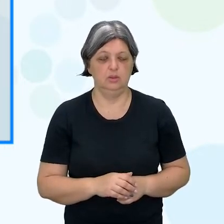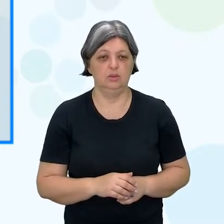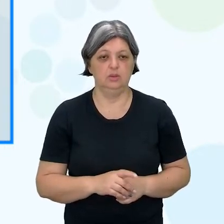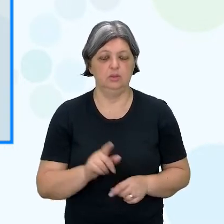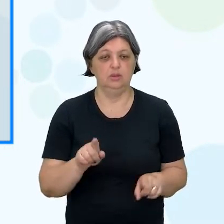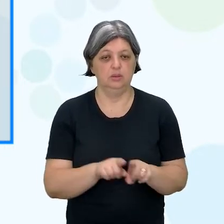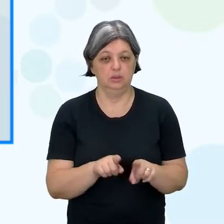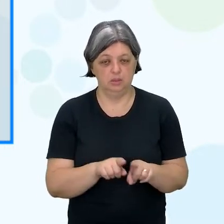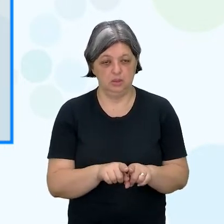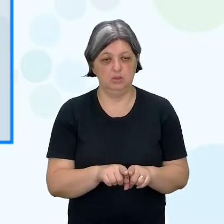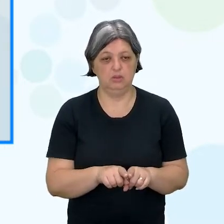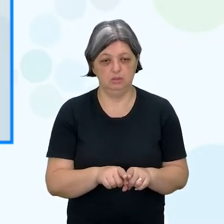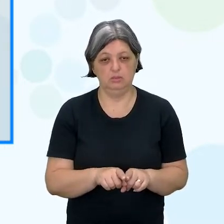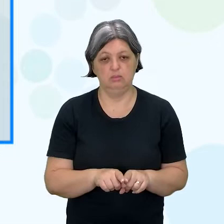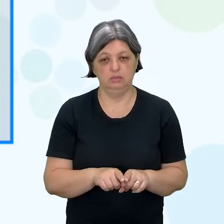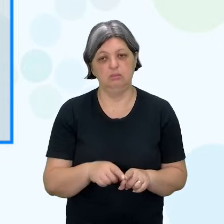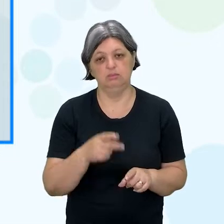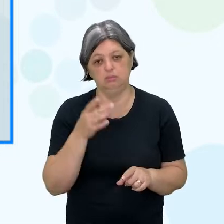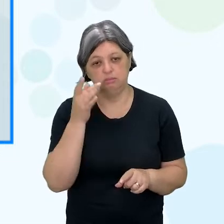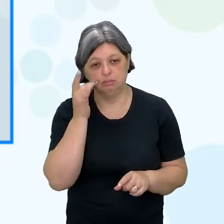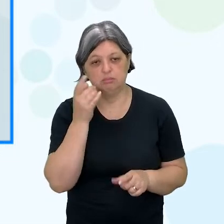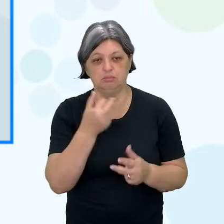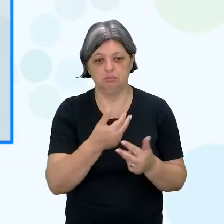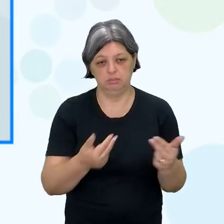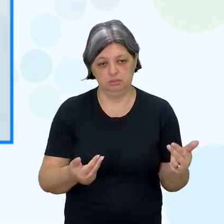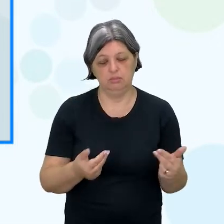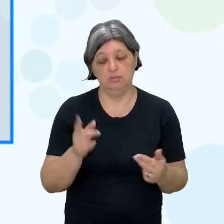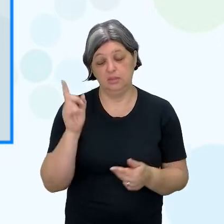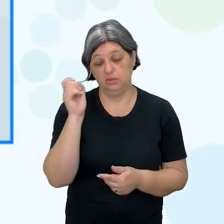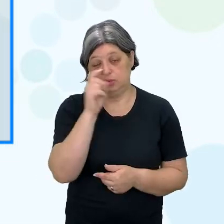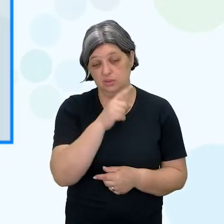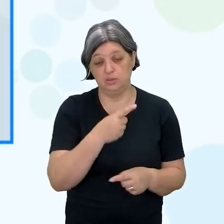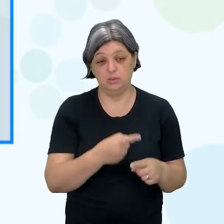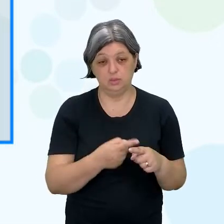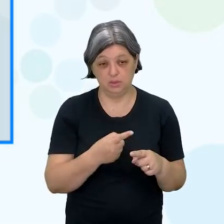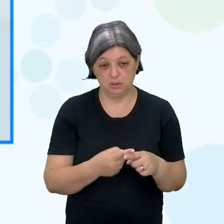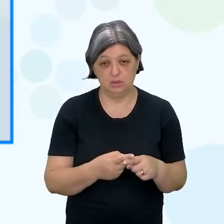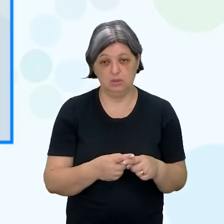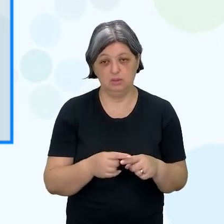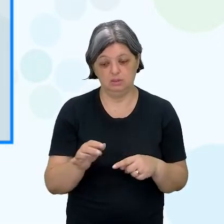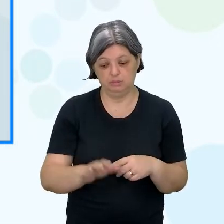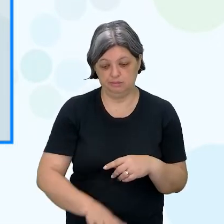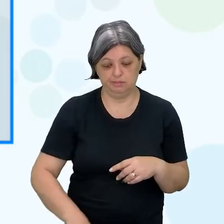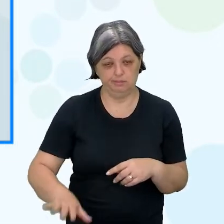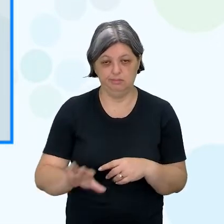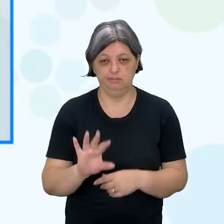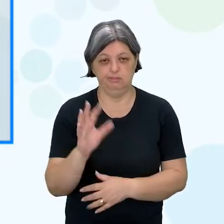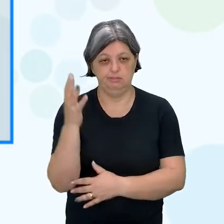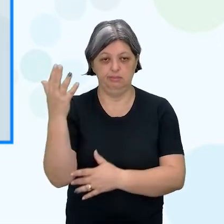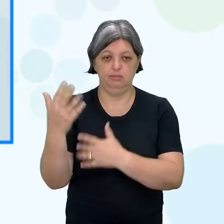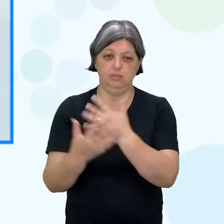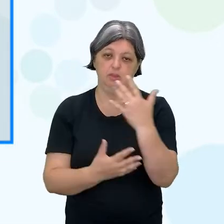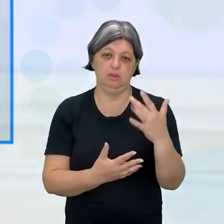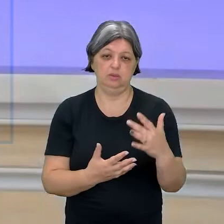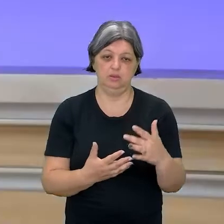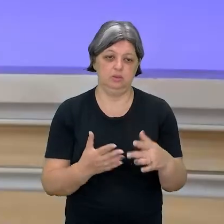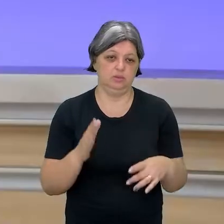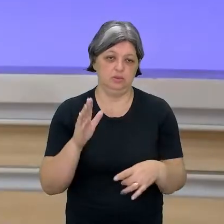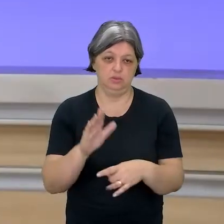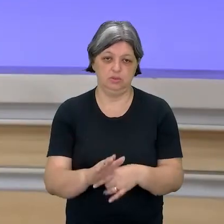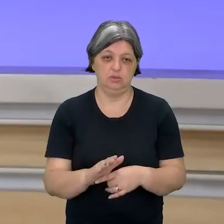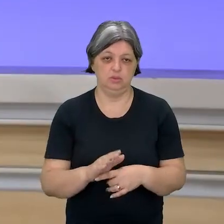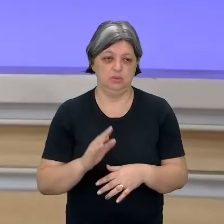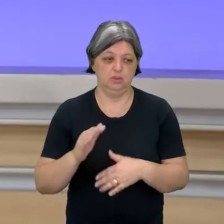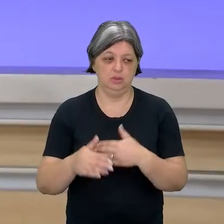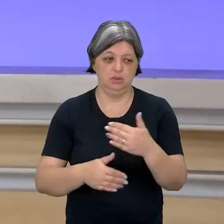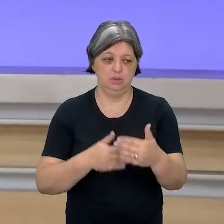de indivíduos se torna muito dificultada, né? Porque as condições ambientais não são favoráveis, ou porque eu tenho um